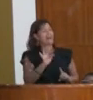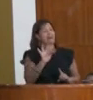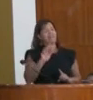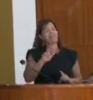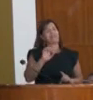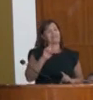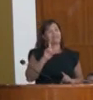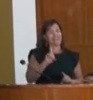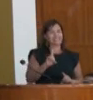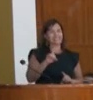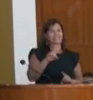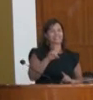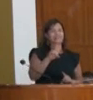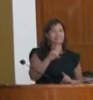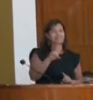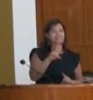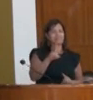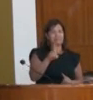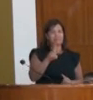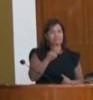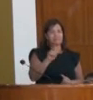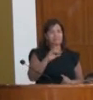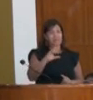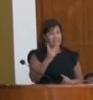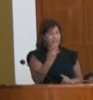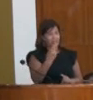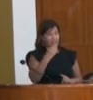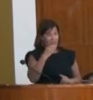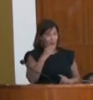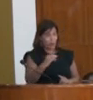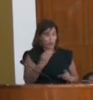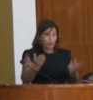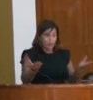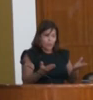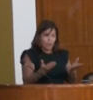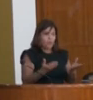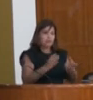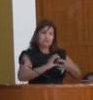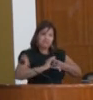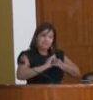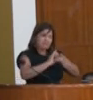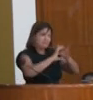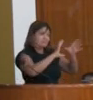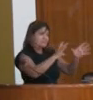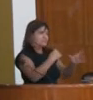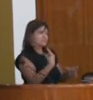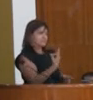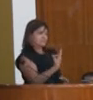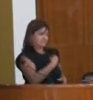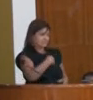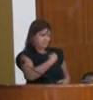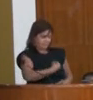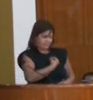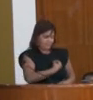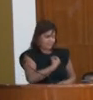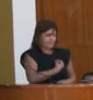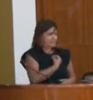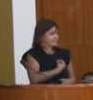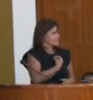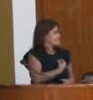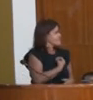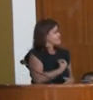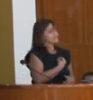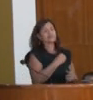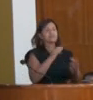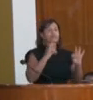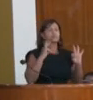Pacheco, que nos deu a liberdade de presidir essa sessão. Queria também agradecer a